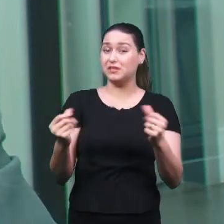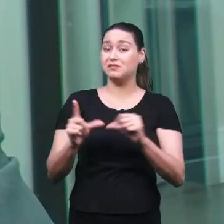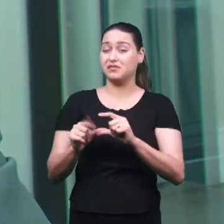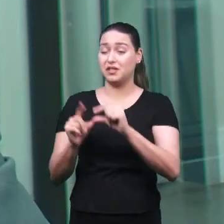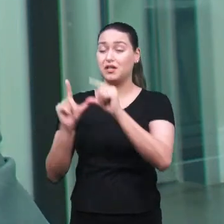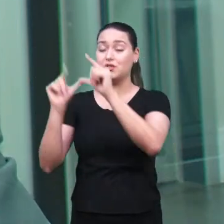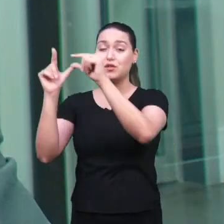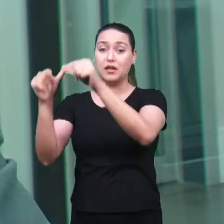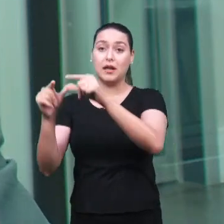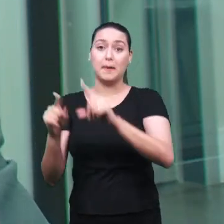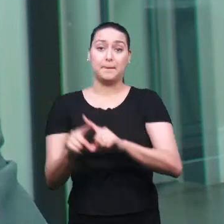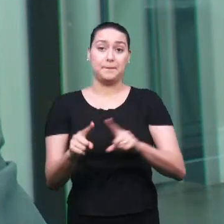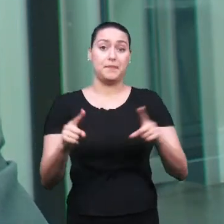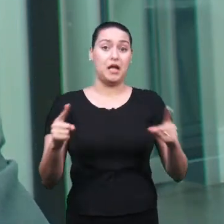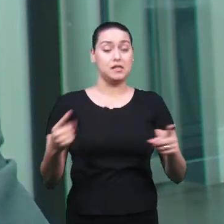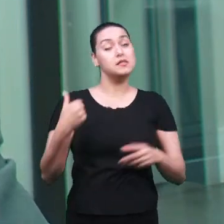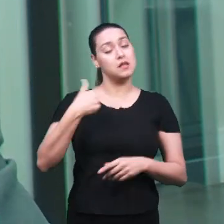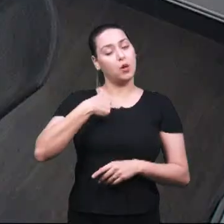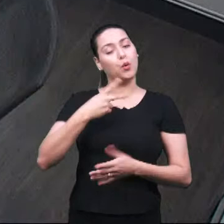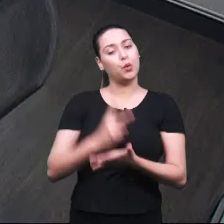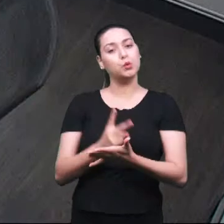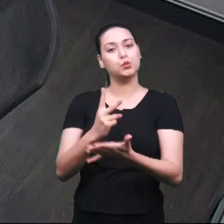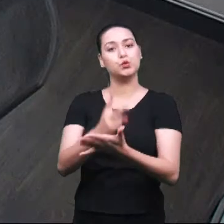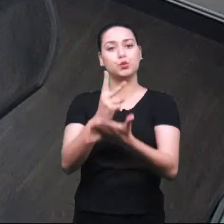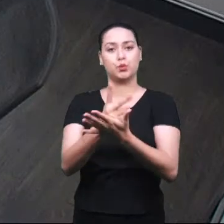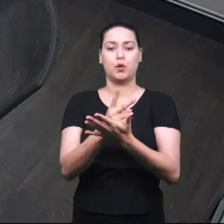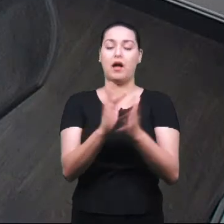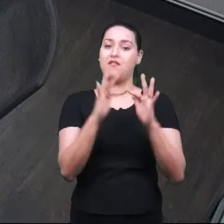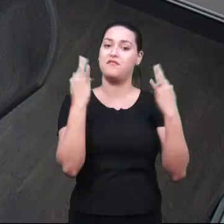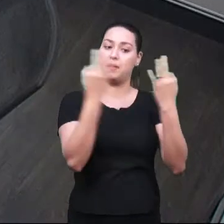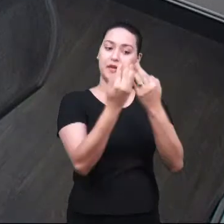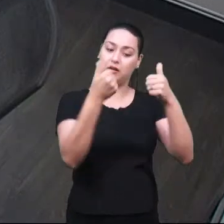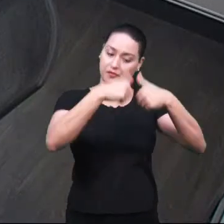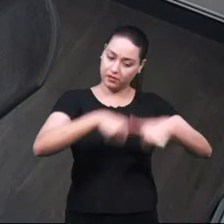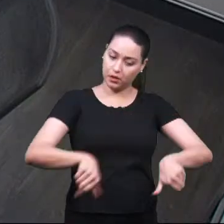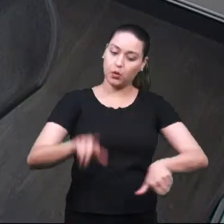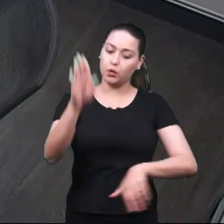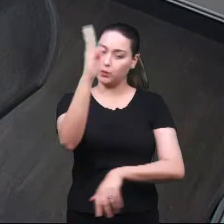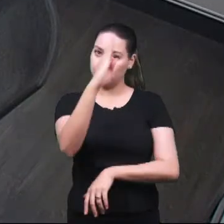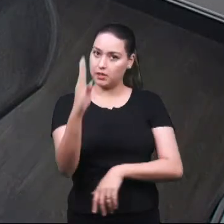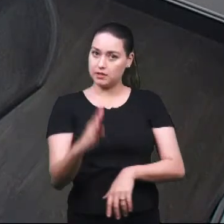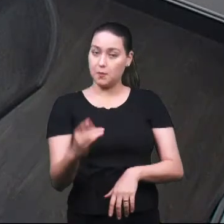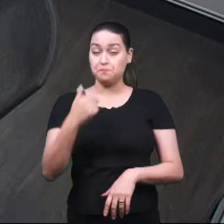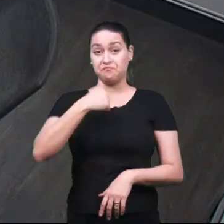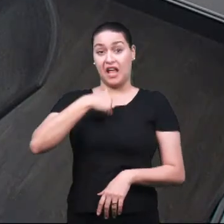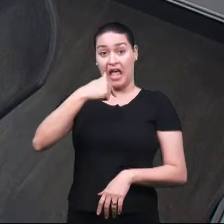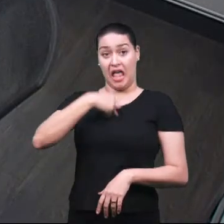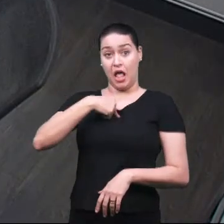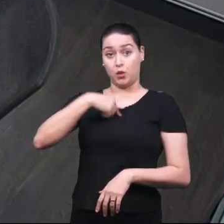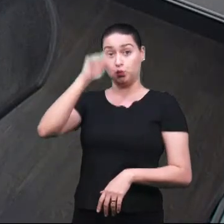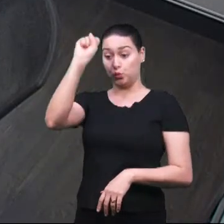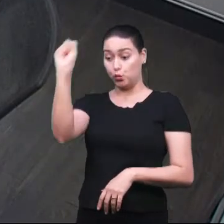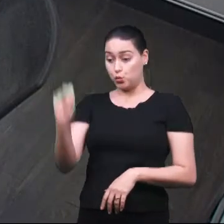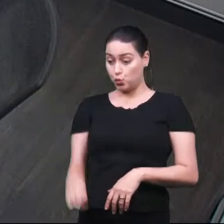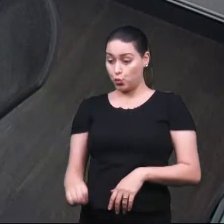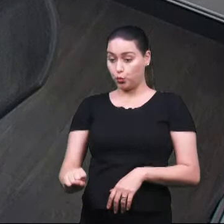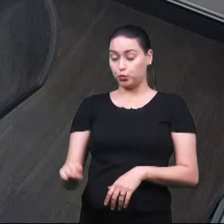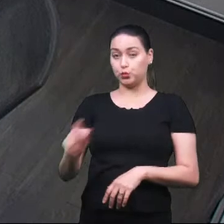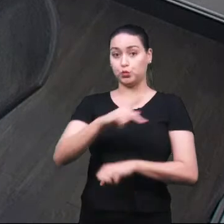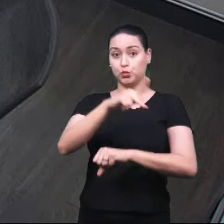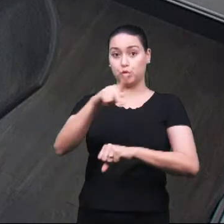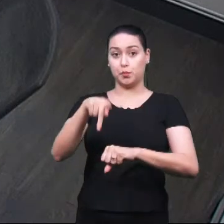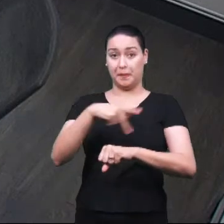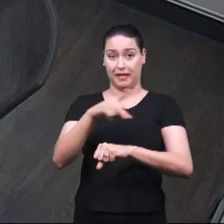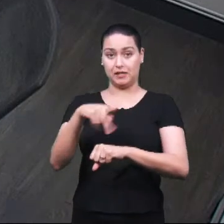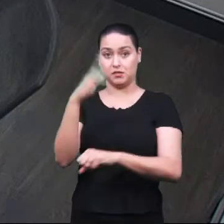as viagens do mesmo jeito, indo e voltando. Eu sou lá do sul do país, Florianópolis, né? E tinha um obreiro, um